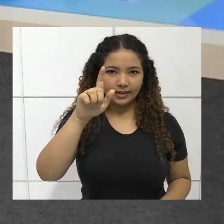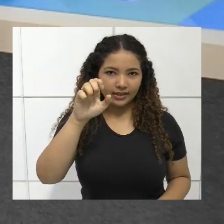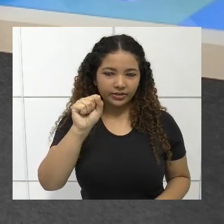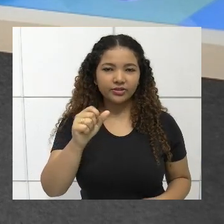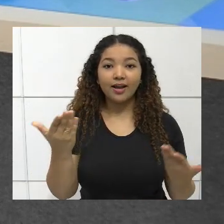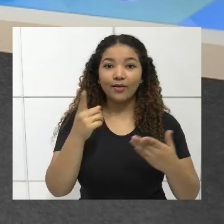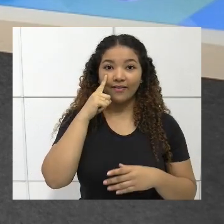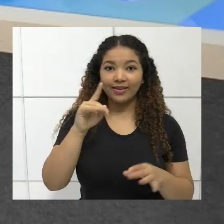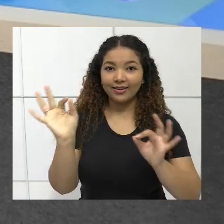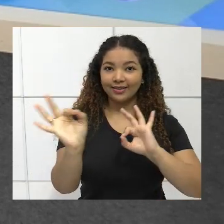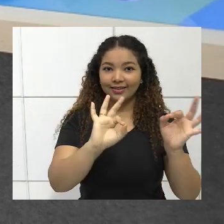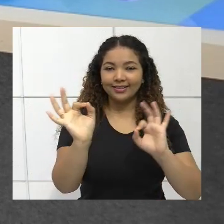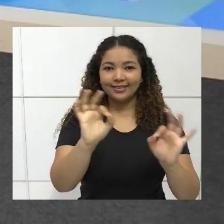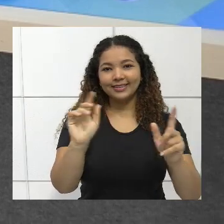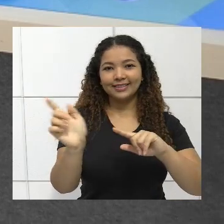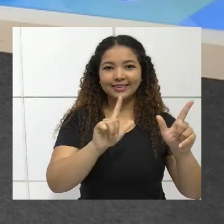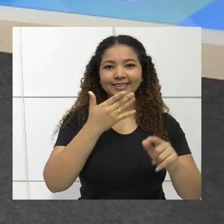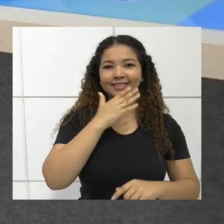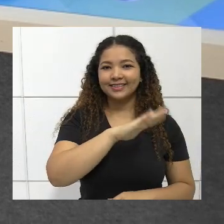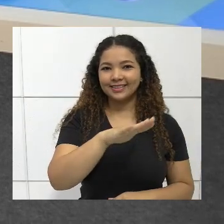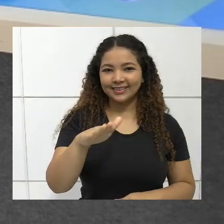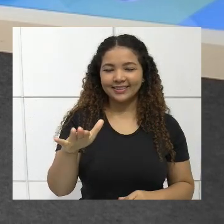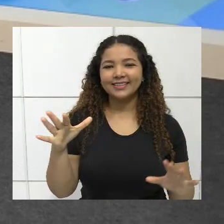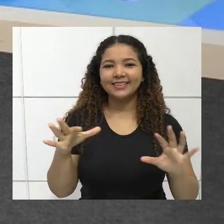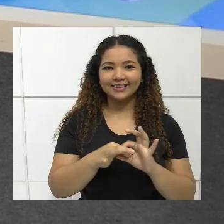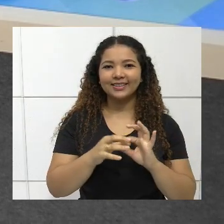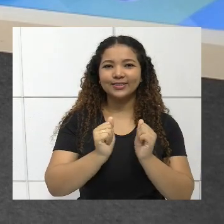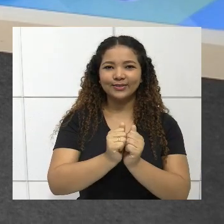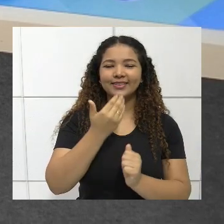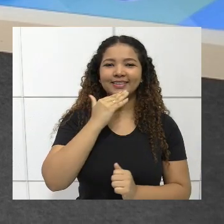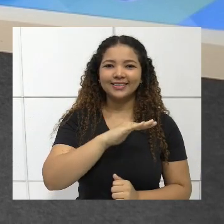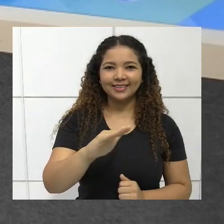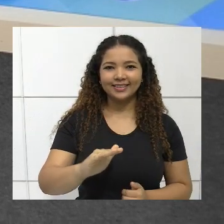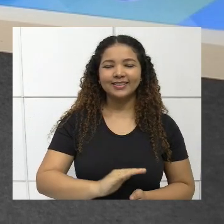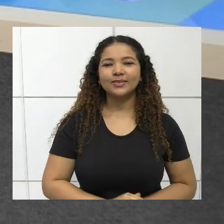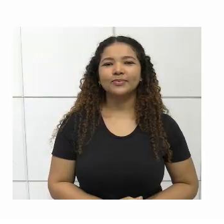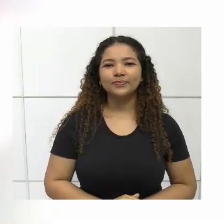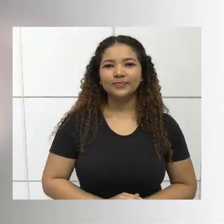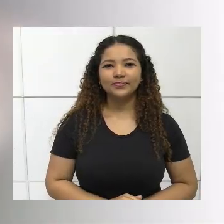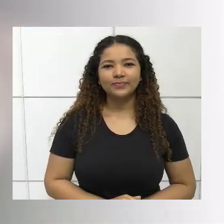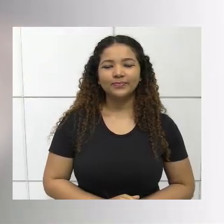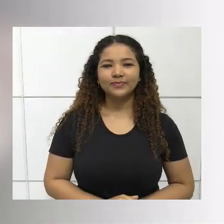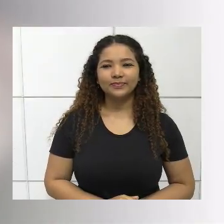agora aos vídeos das crianças, Rede TV, criança como você.